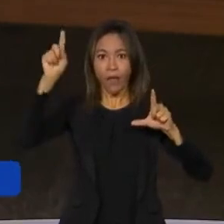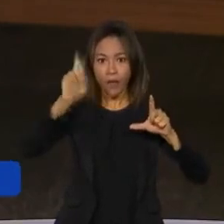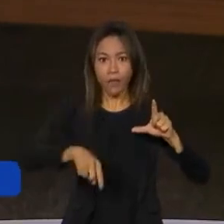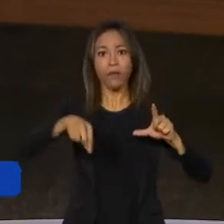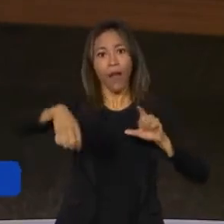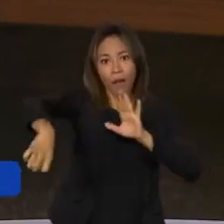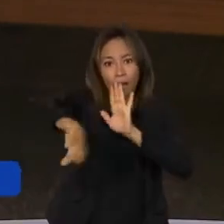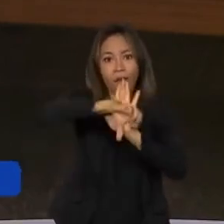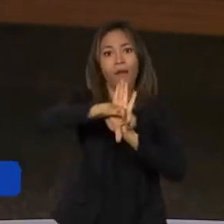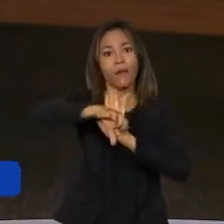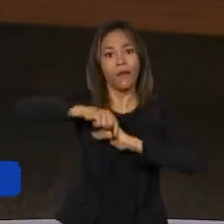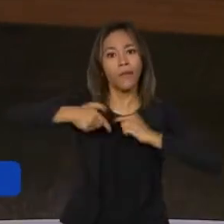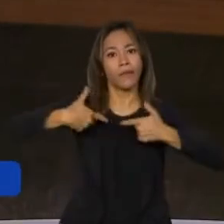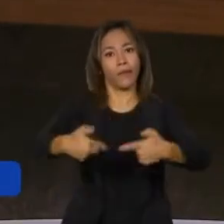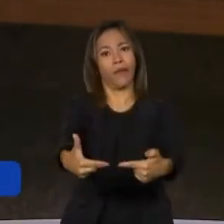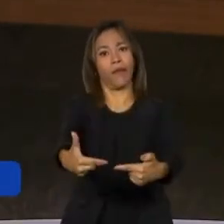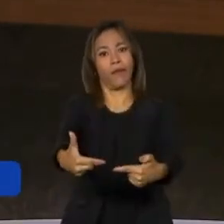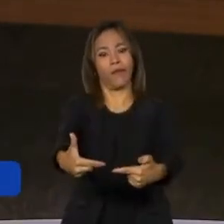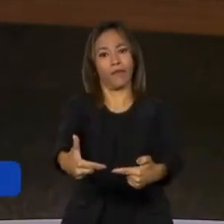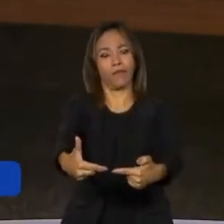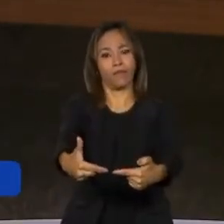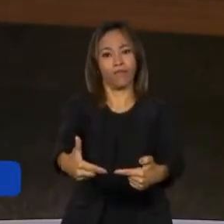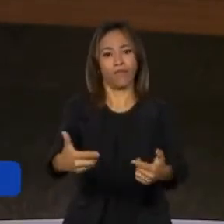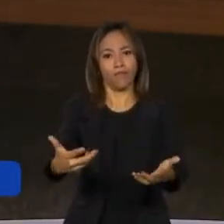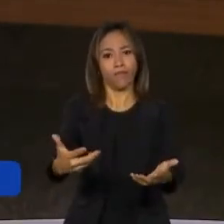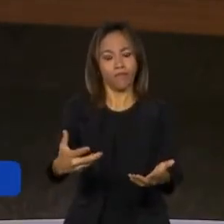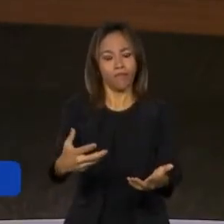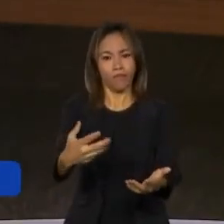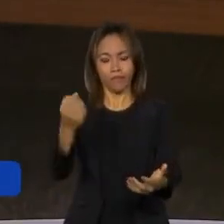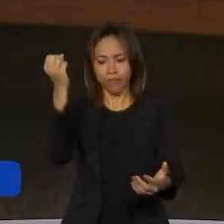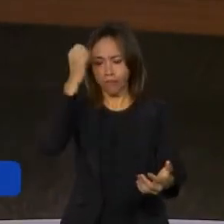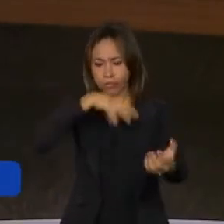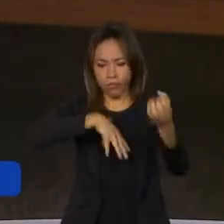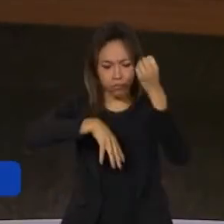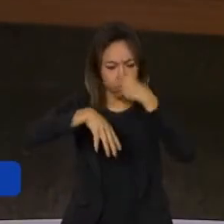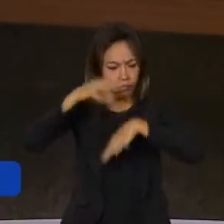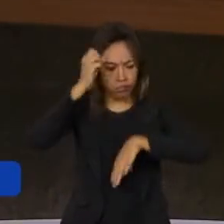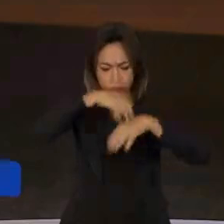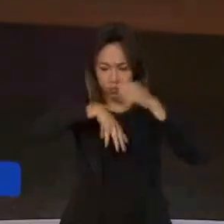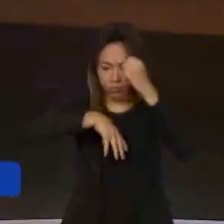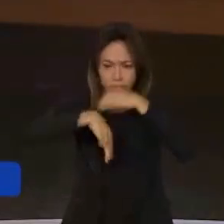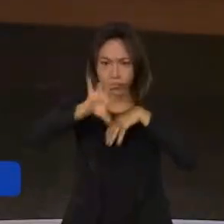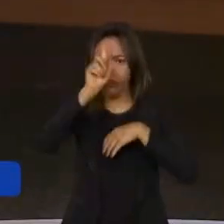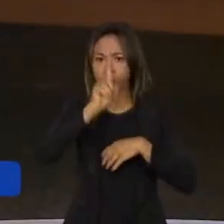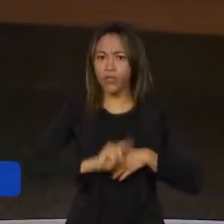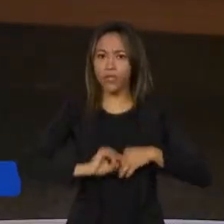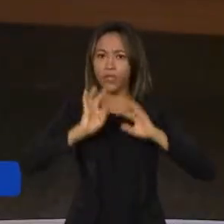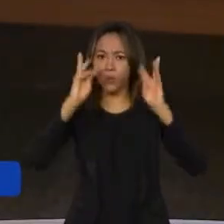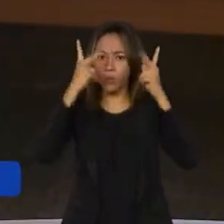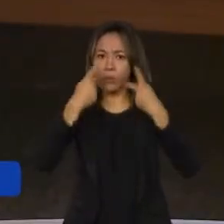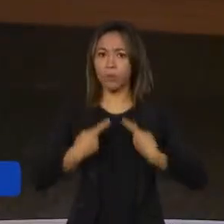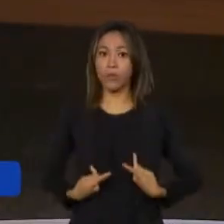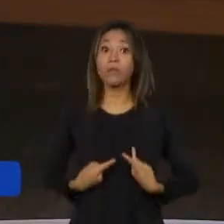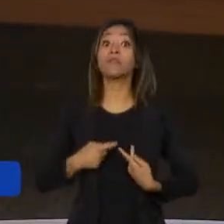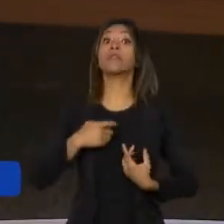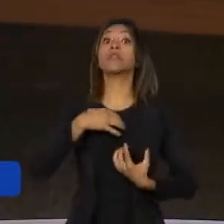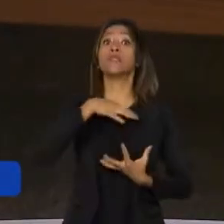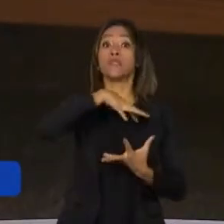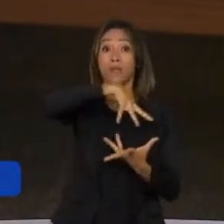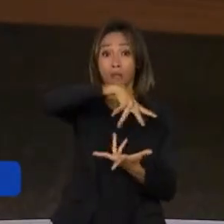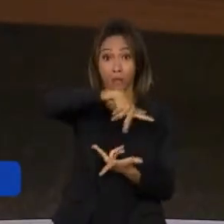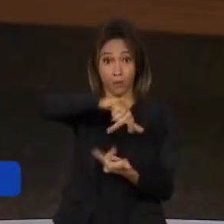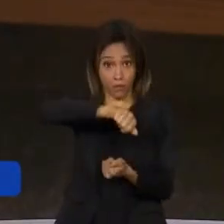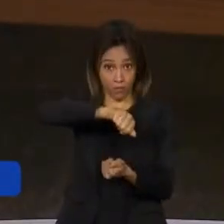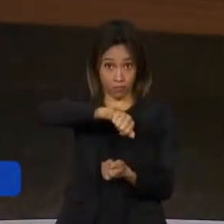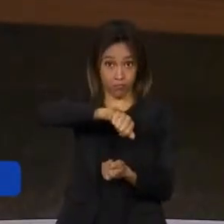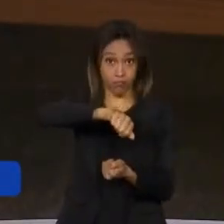isso eu não tenho menor dúvida de dizer está vendo uma violação do direito humanitário internacional a partir do